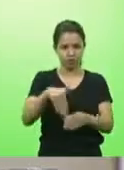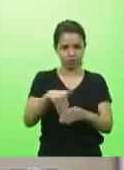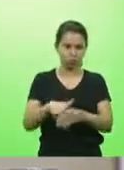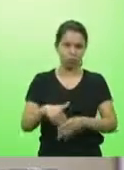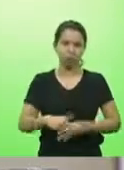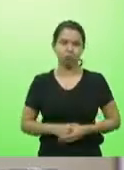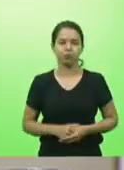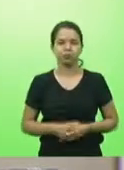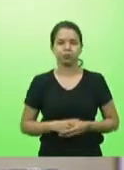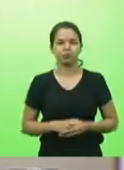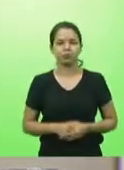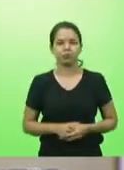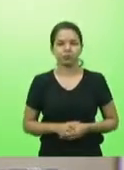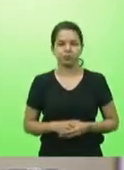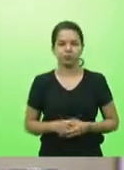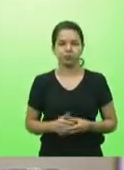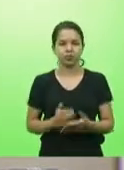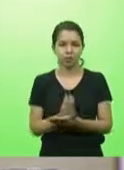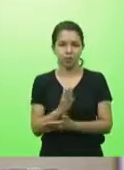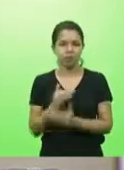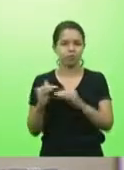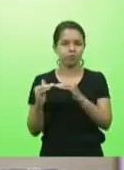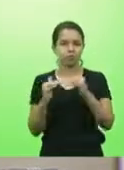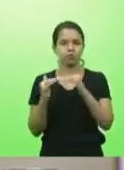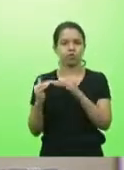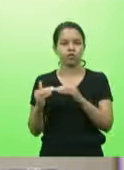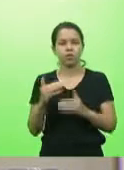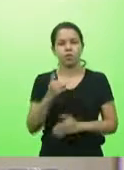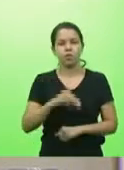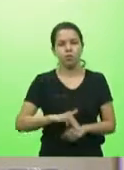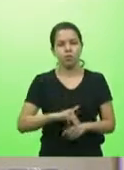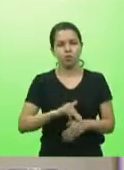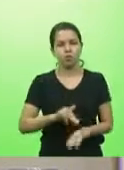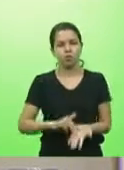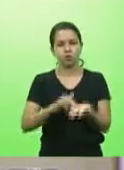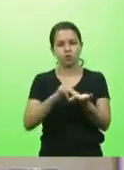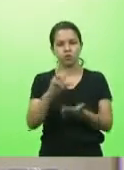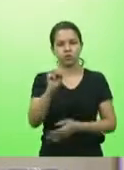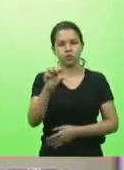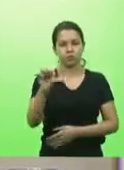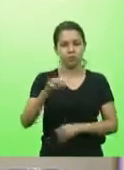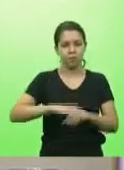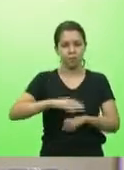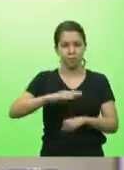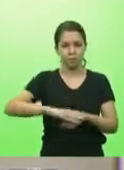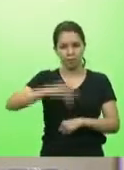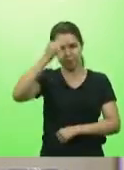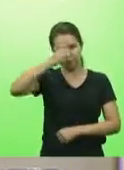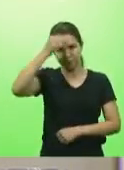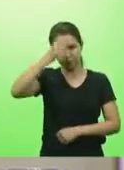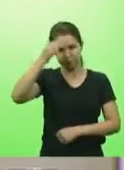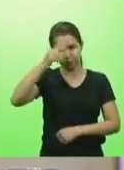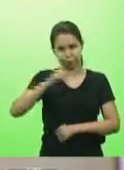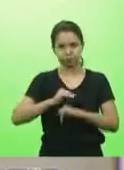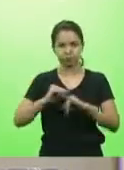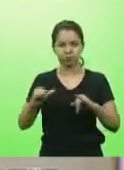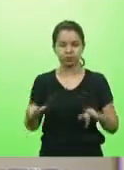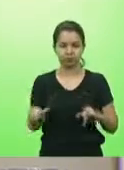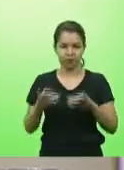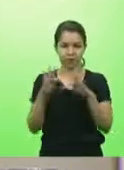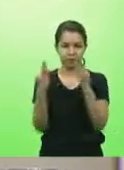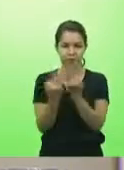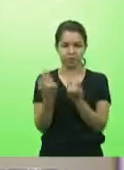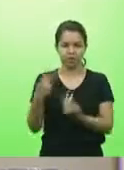Aprovado por unanimidade. Moção 89, autor deputado Maurício Cudilar, que manifesta nos familiares do senhor Laura Luísio